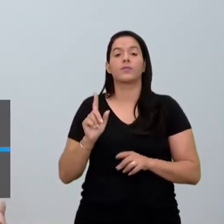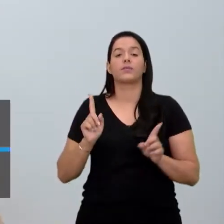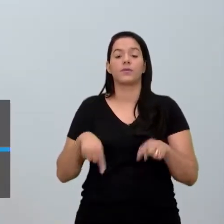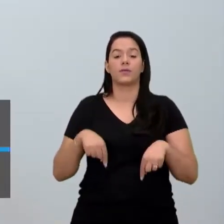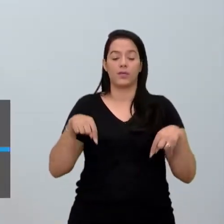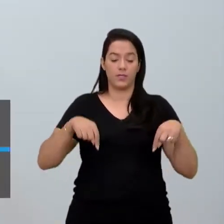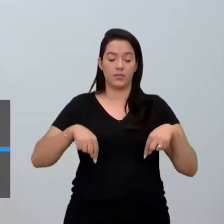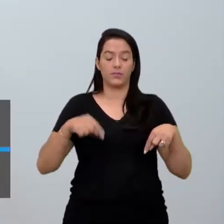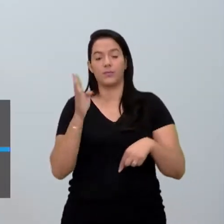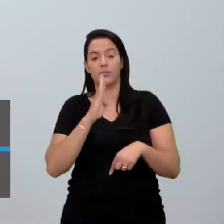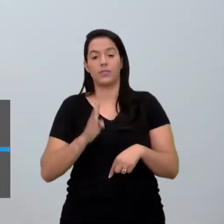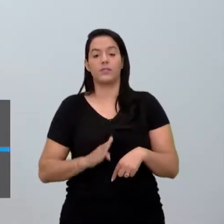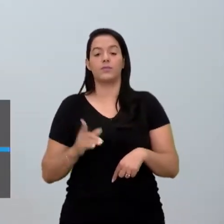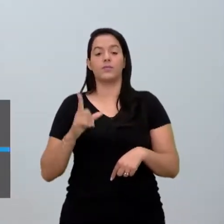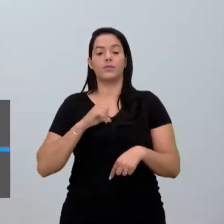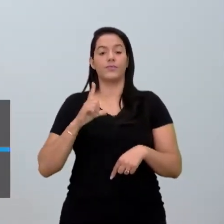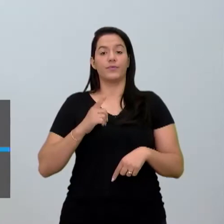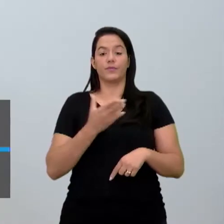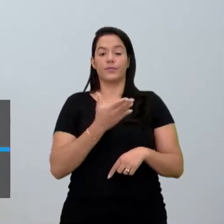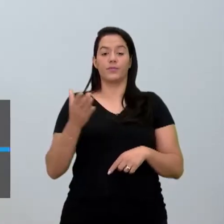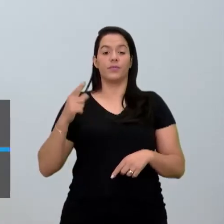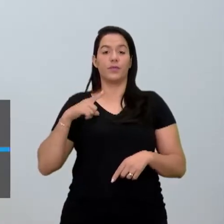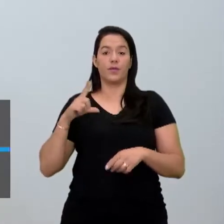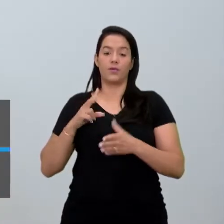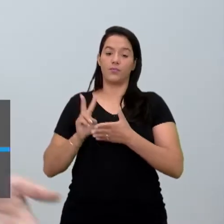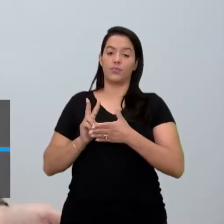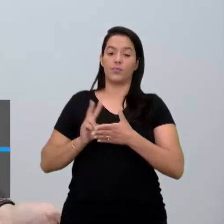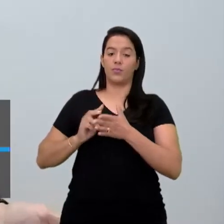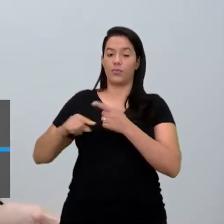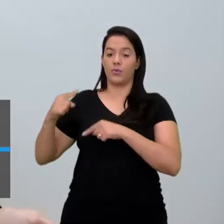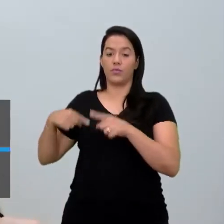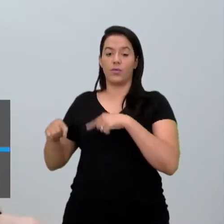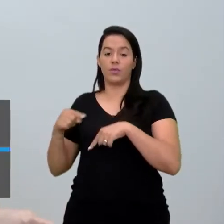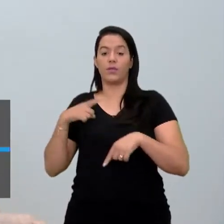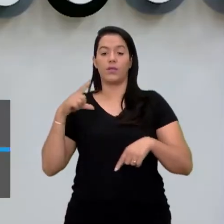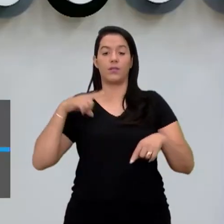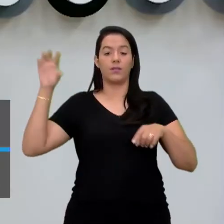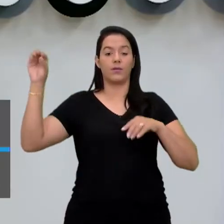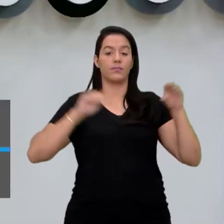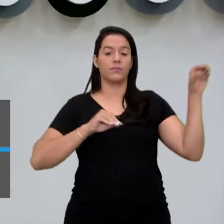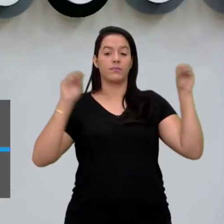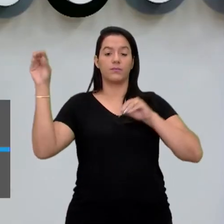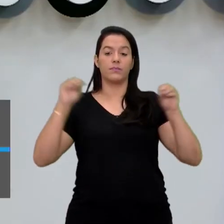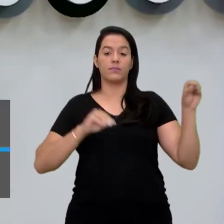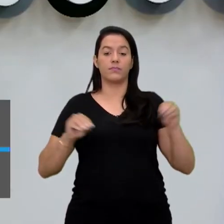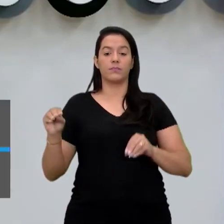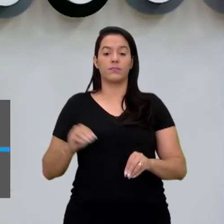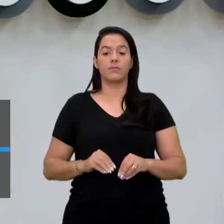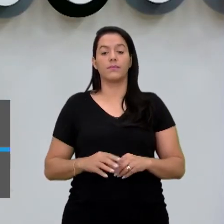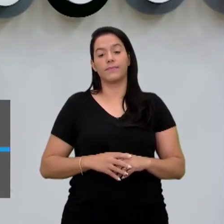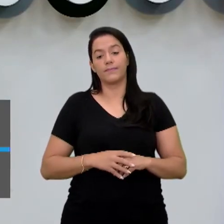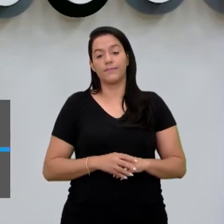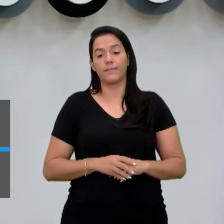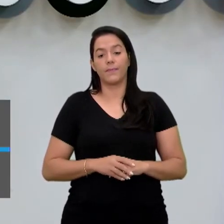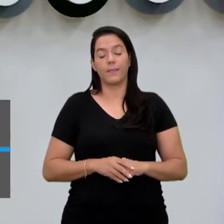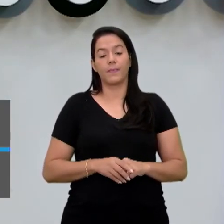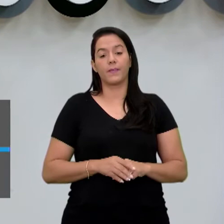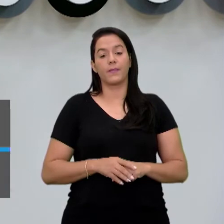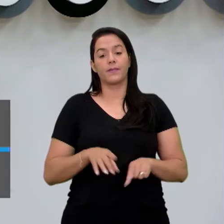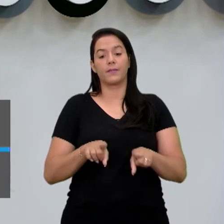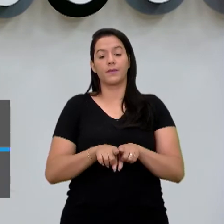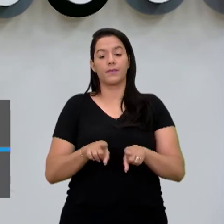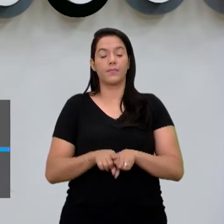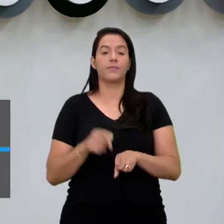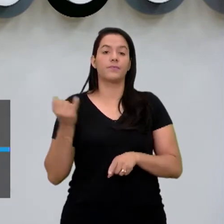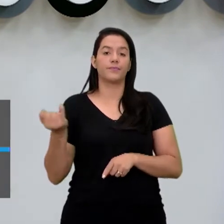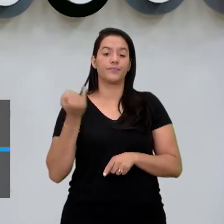aqui, se você não tiver ascendência indígena, todo mundo aqui é importado, né? Exato. E uma coisa que eu acho importante a gente também lembrar é que,